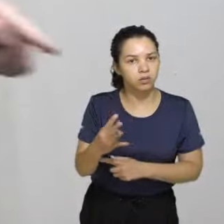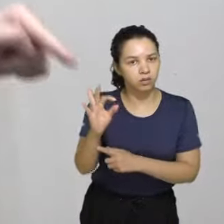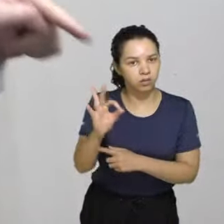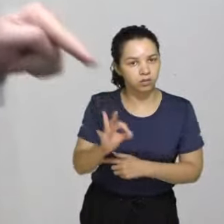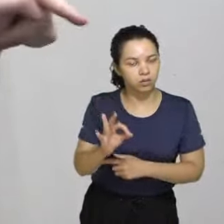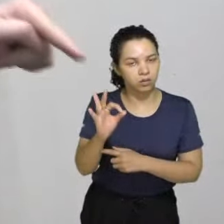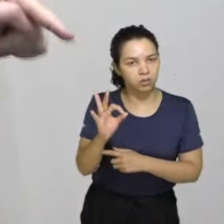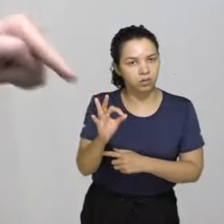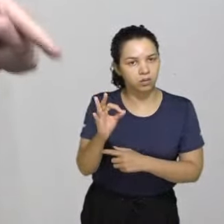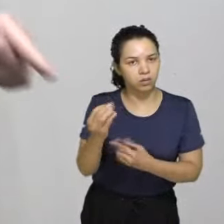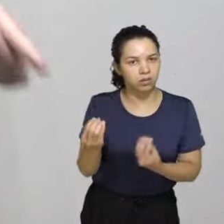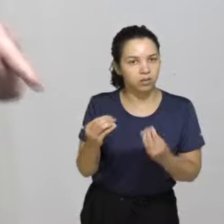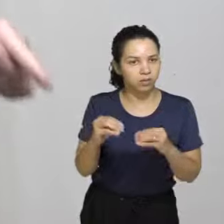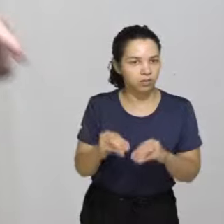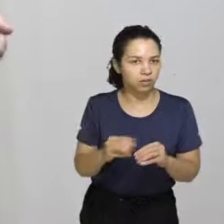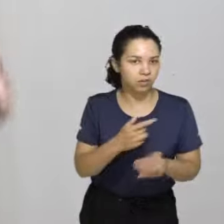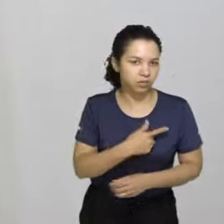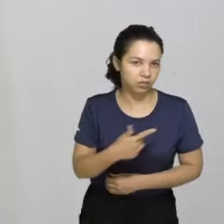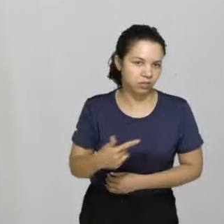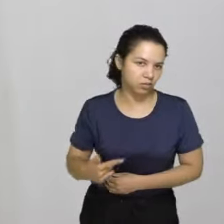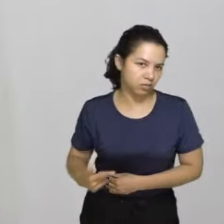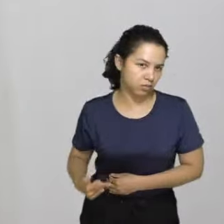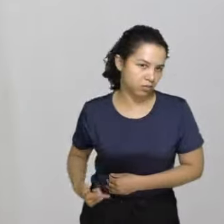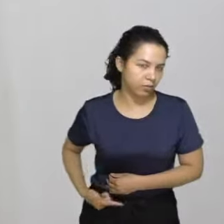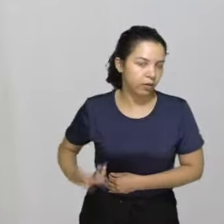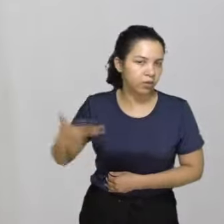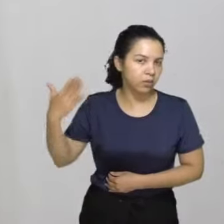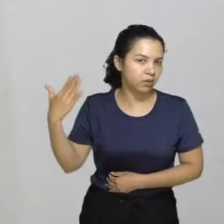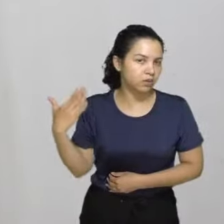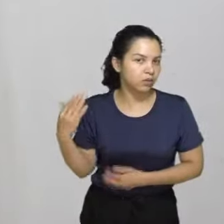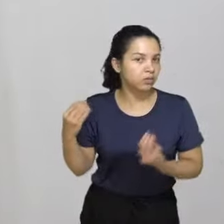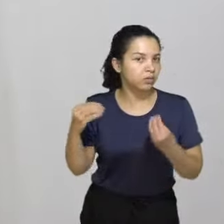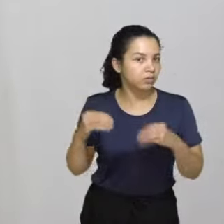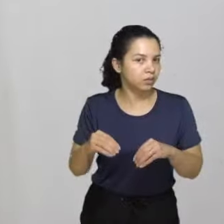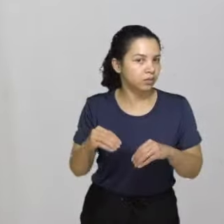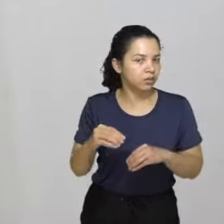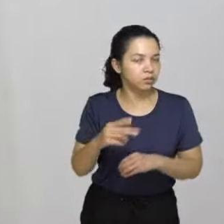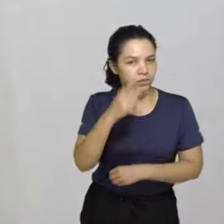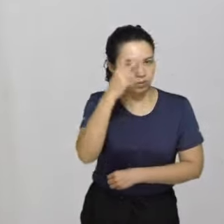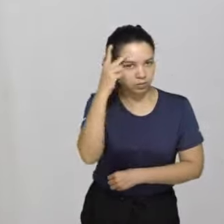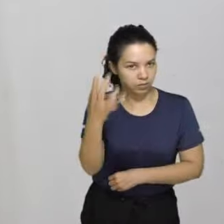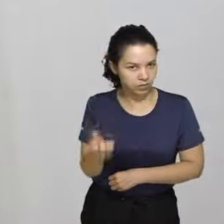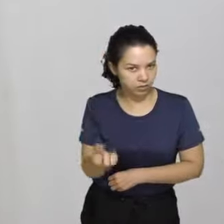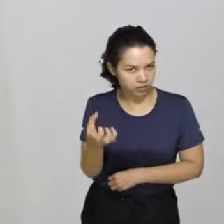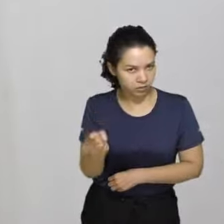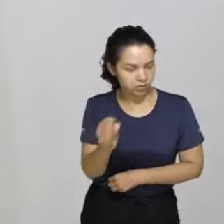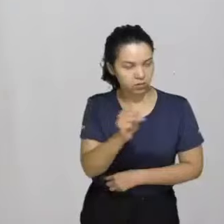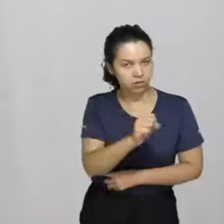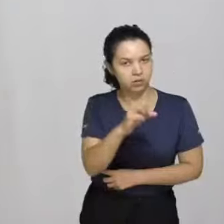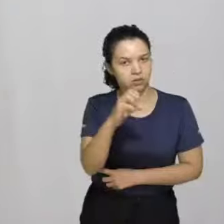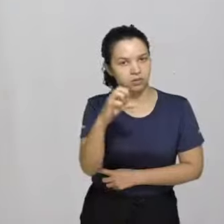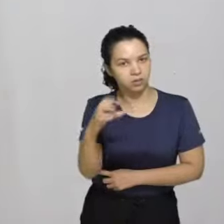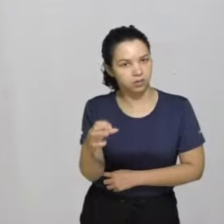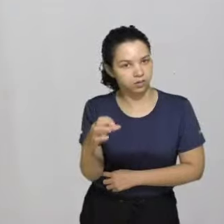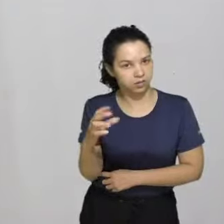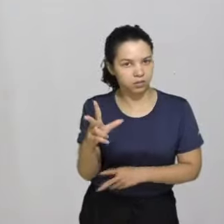imposta pelo governo passado aos aposentados de Santa Catarina